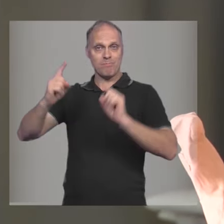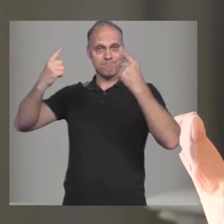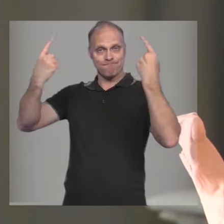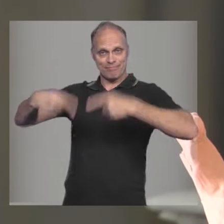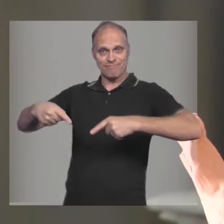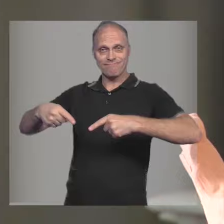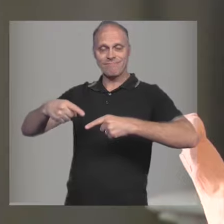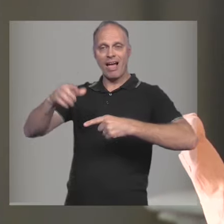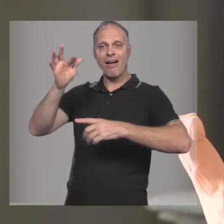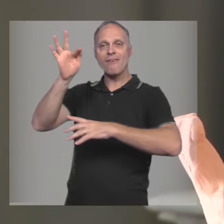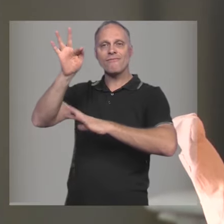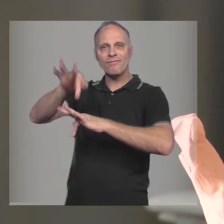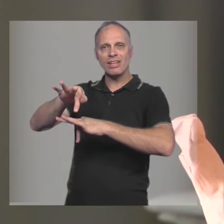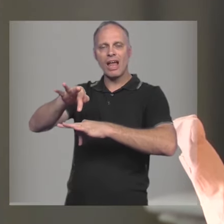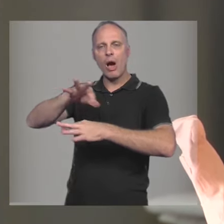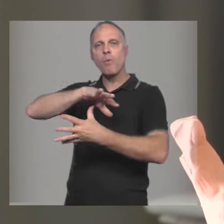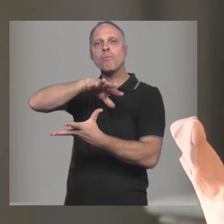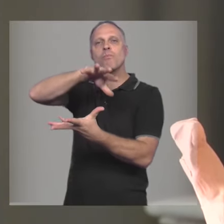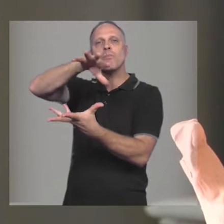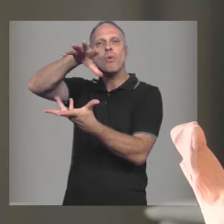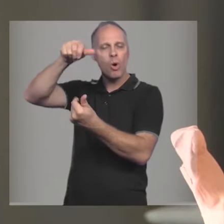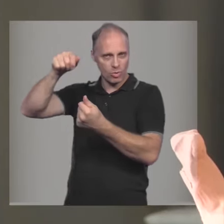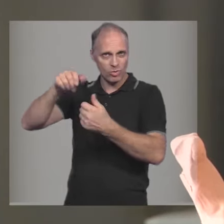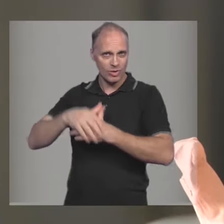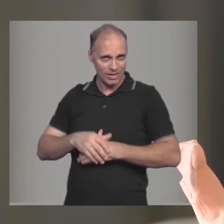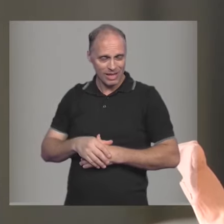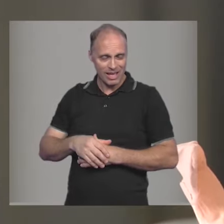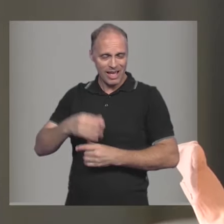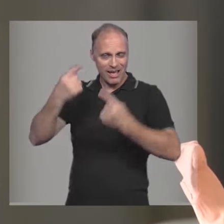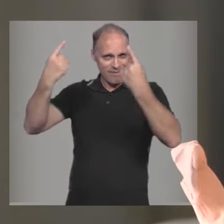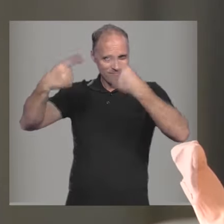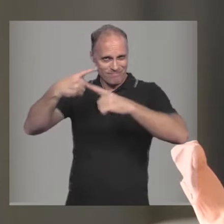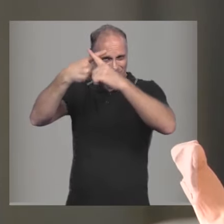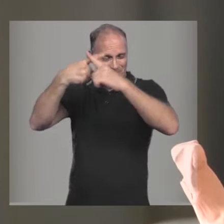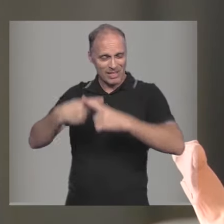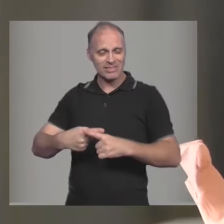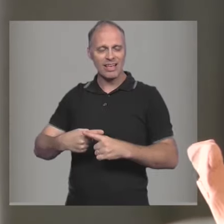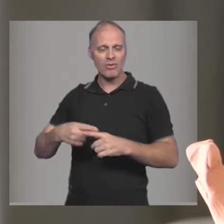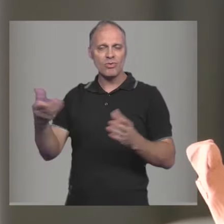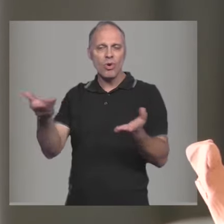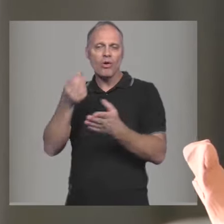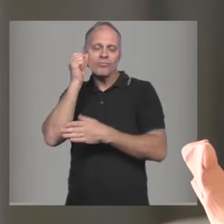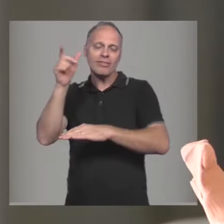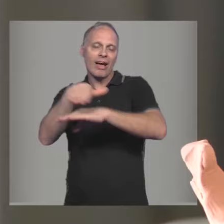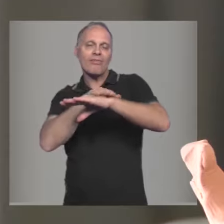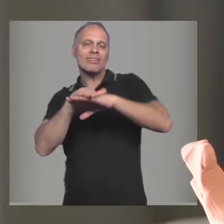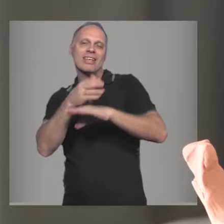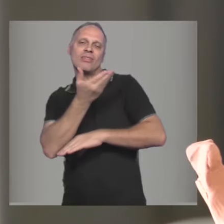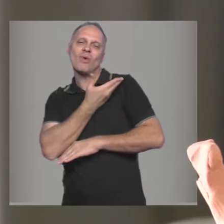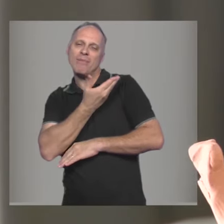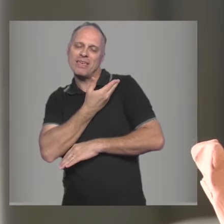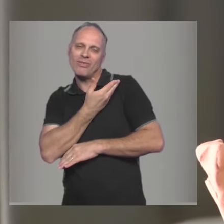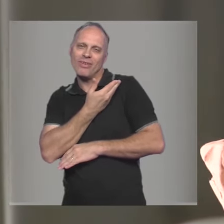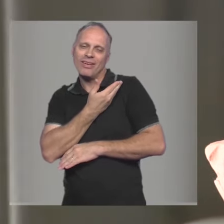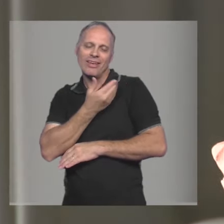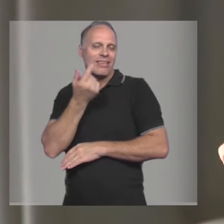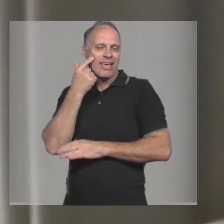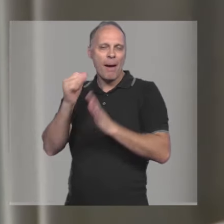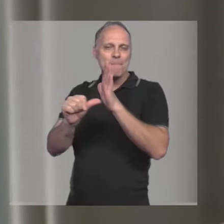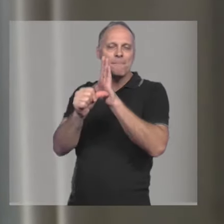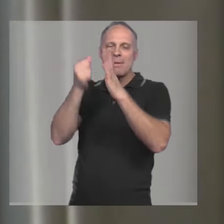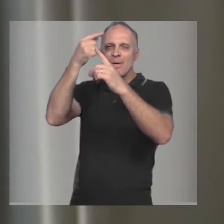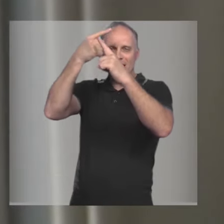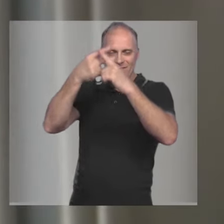novamente a final de um campeonato mundial e casualmente hoje pela manhã até estava conversando com um amigo e lembrando, caramba, a primeira vez